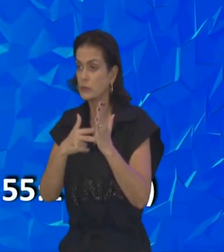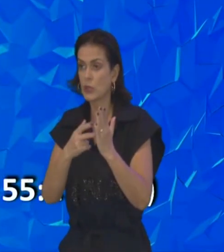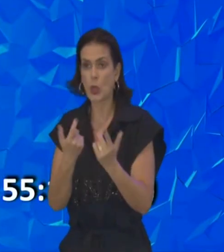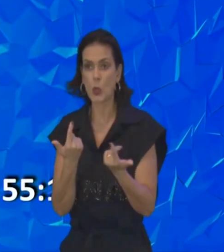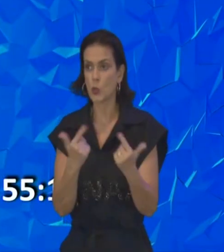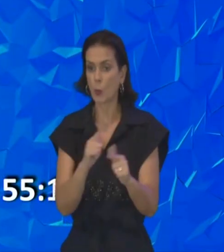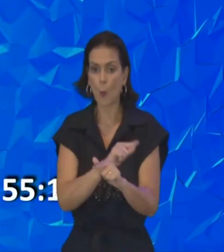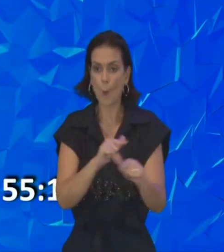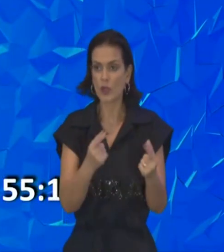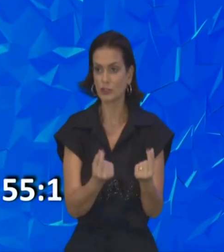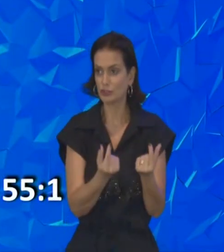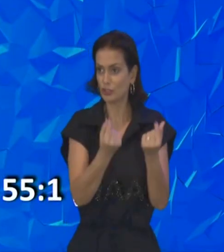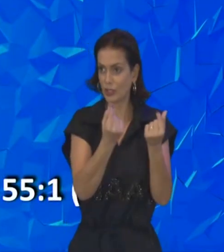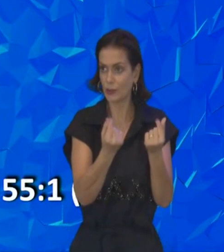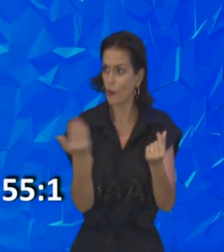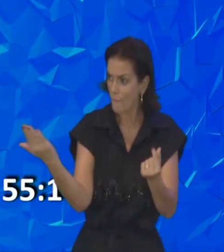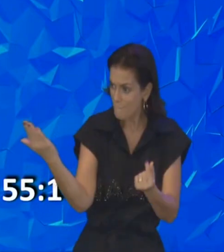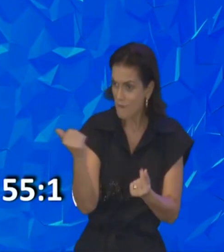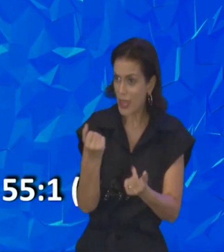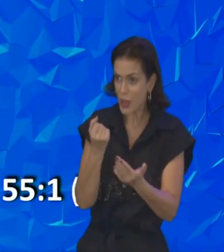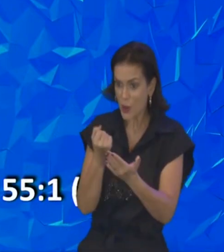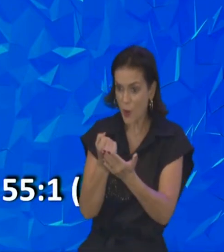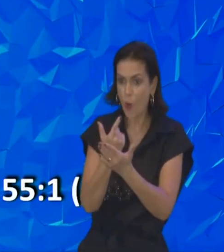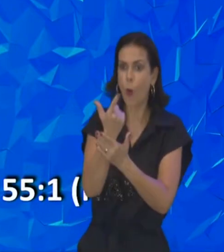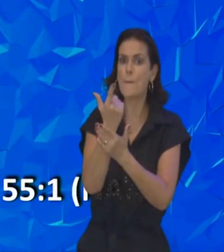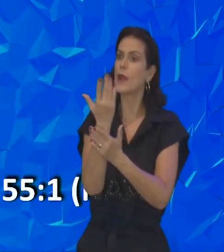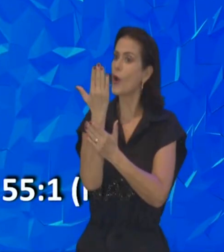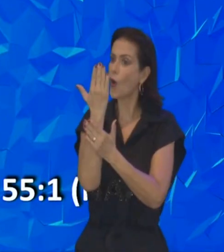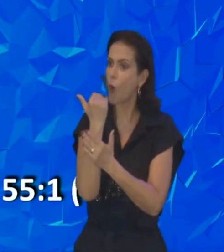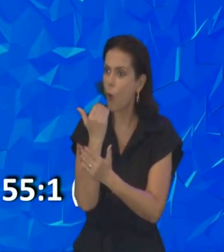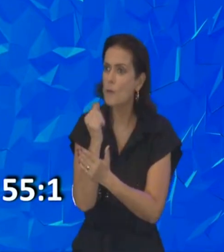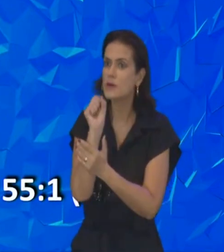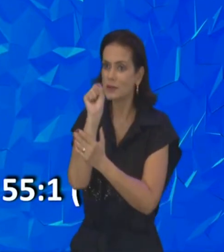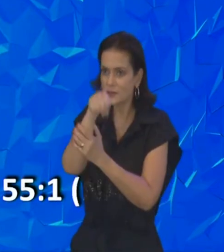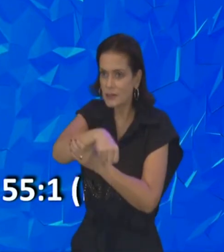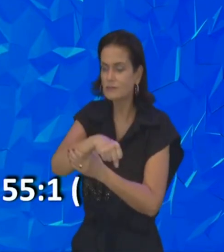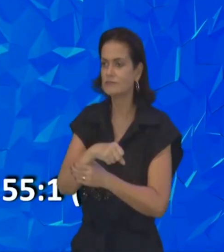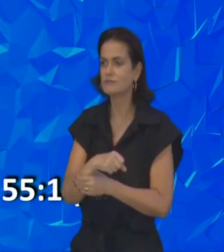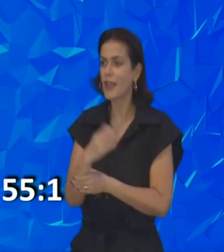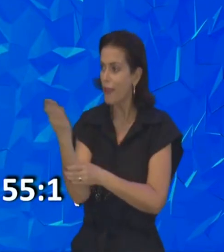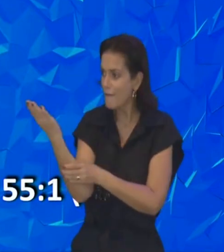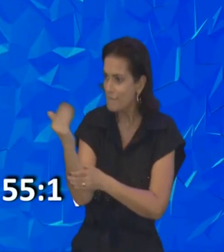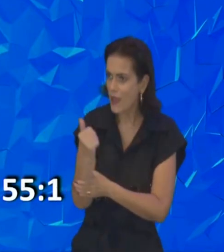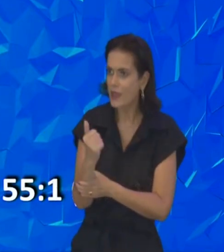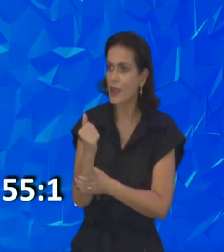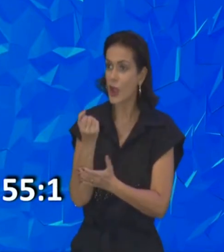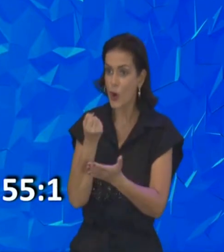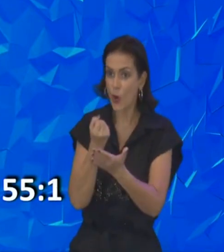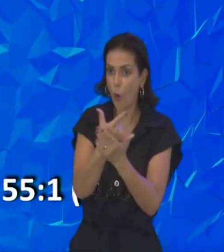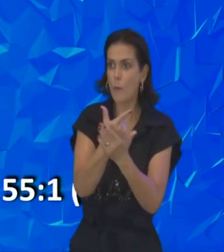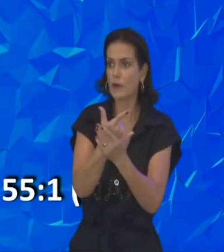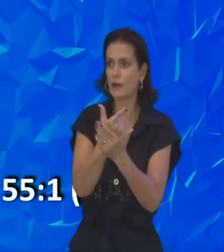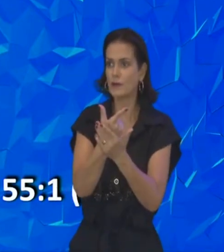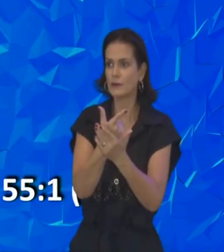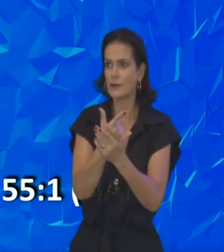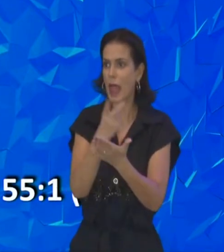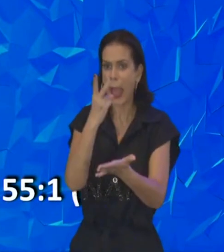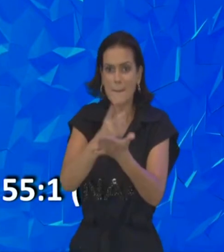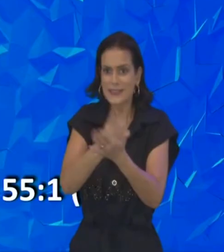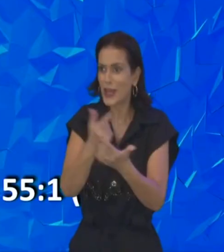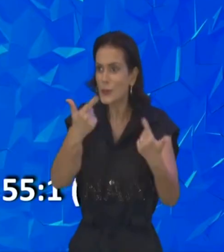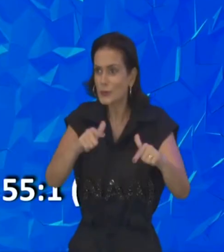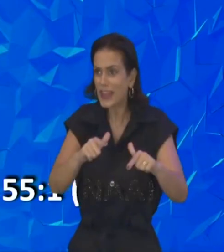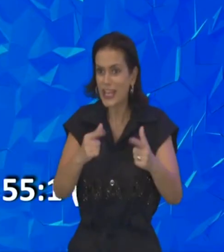dinheiro, venham, comprem e comam. Sim, venham e comprem, sem dinheiro e